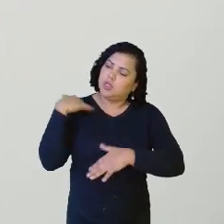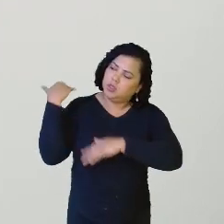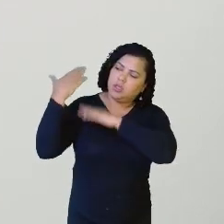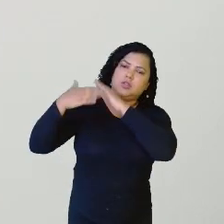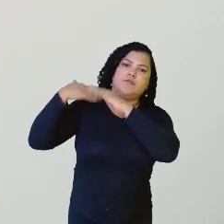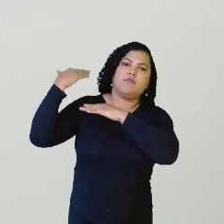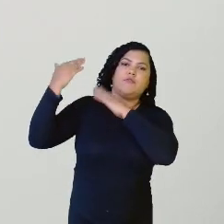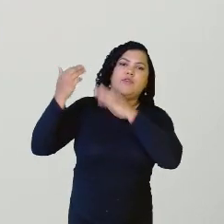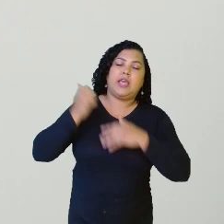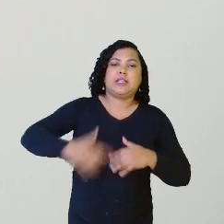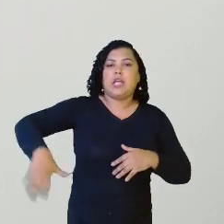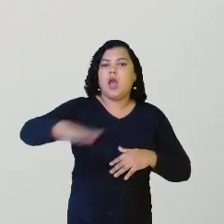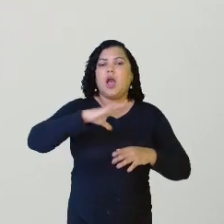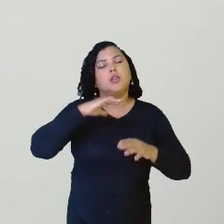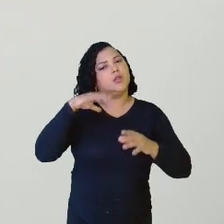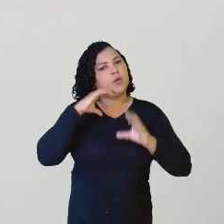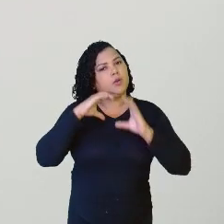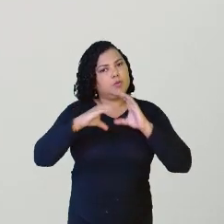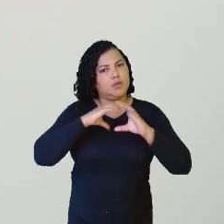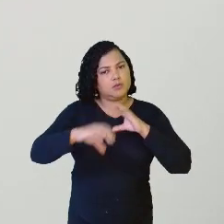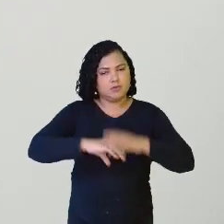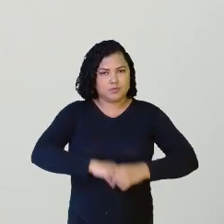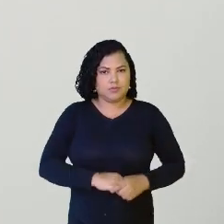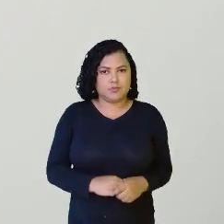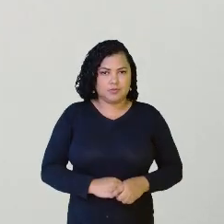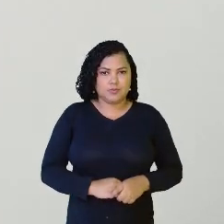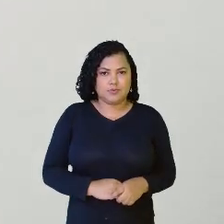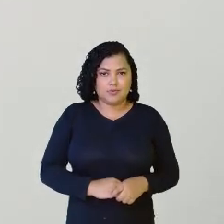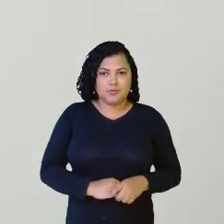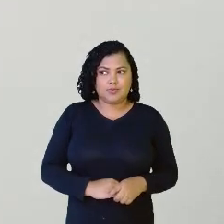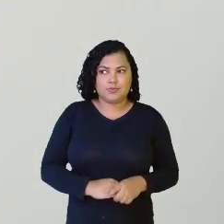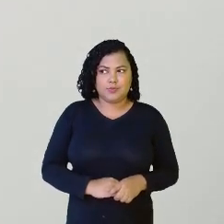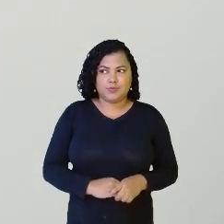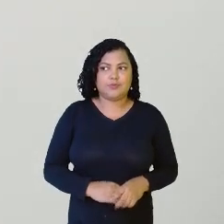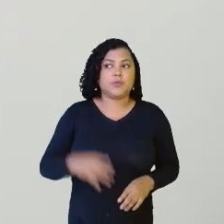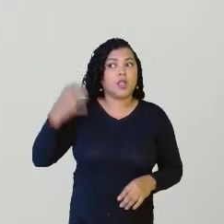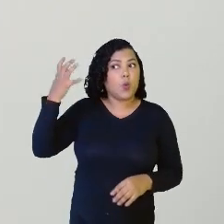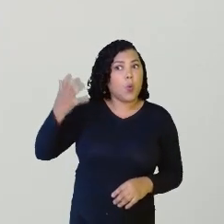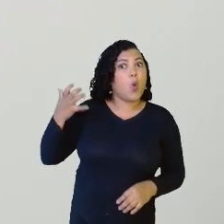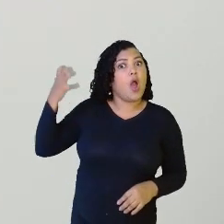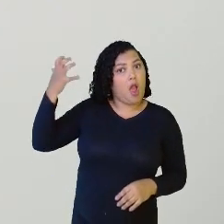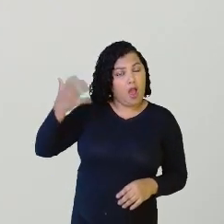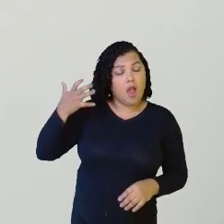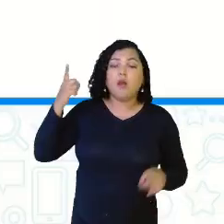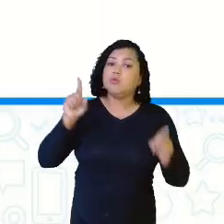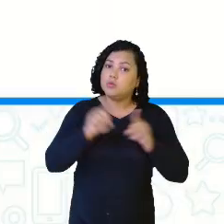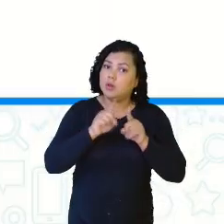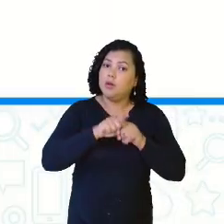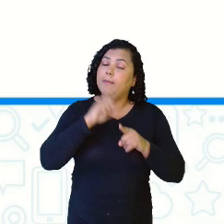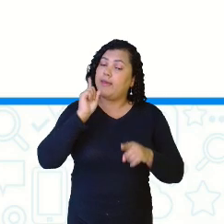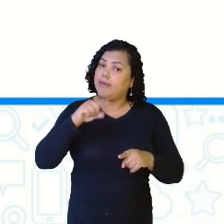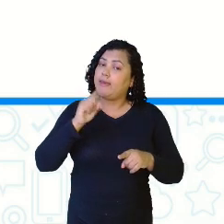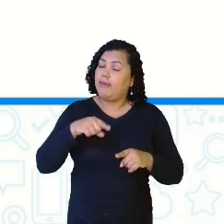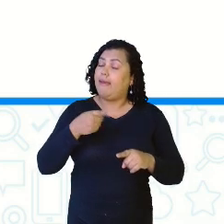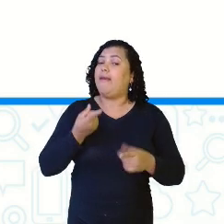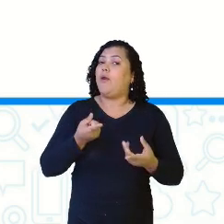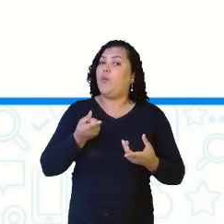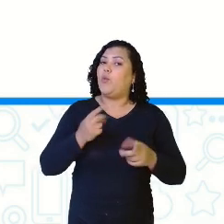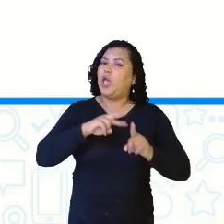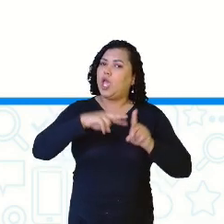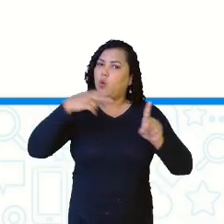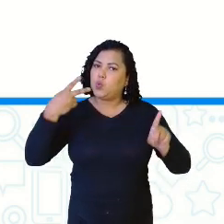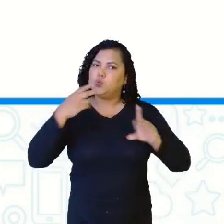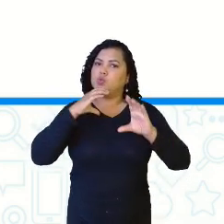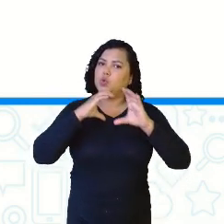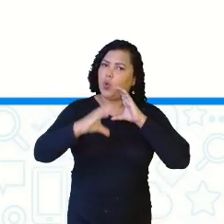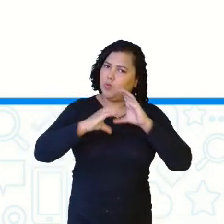evolução dos meios de comunicação. O rádio também é um meio de comunicação de massa, porque